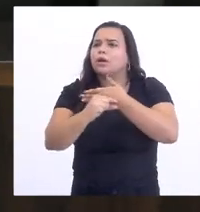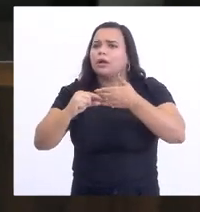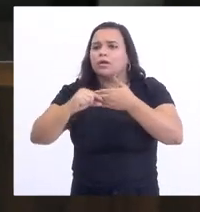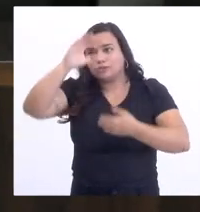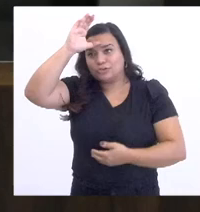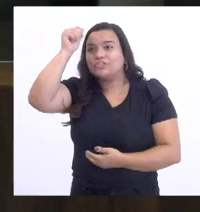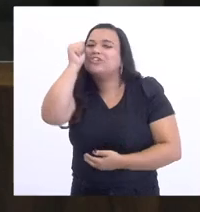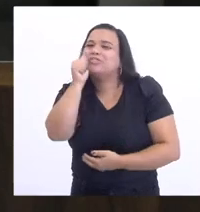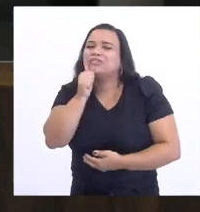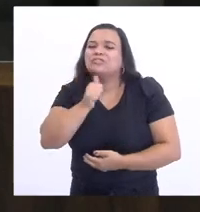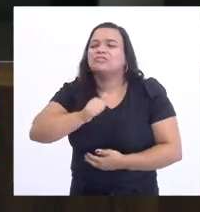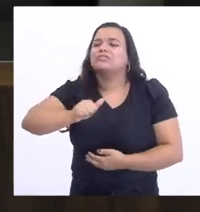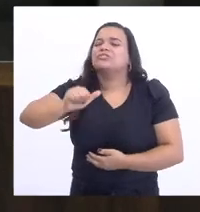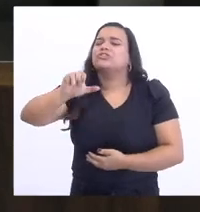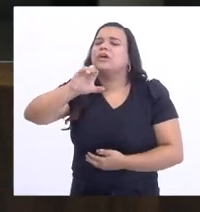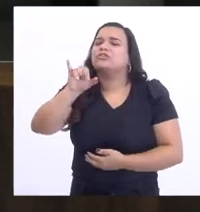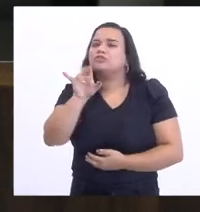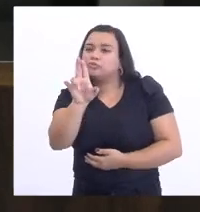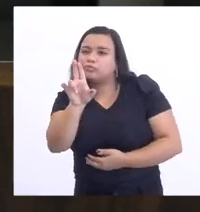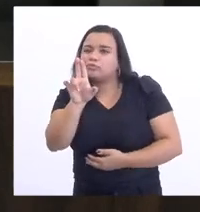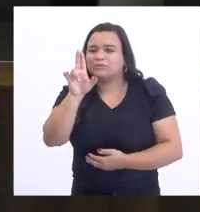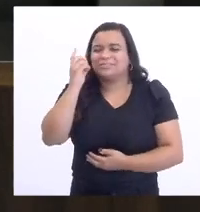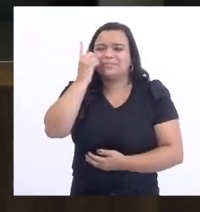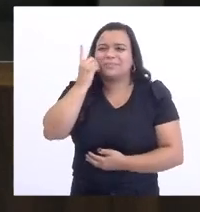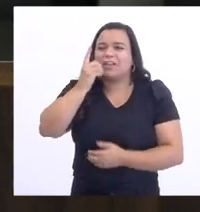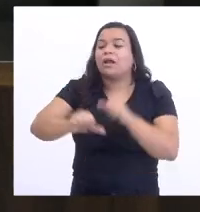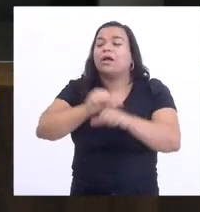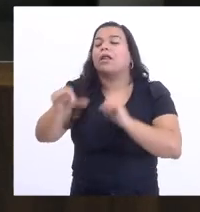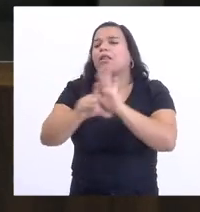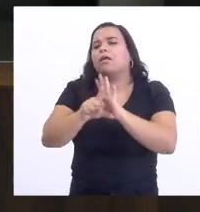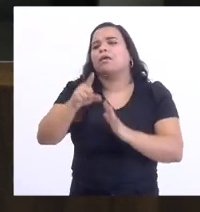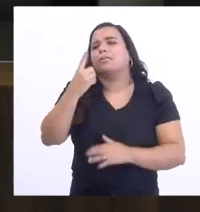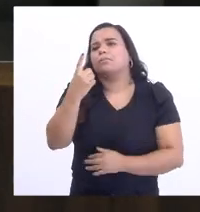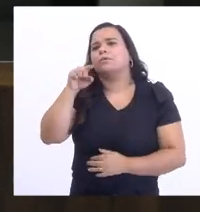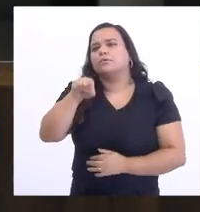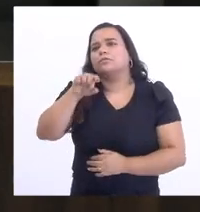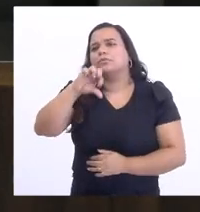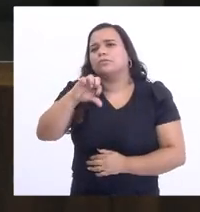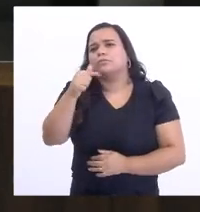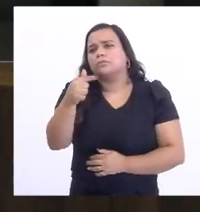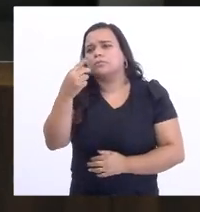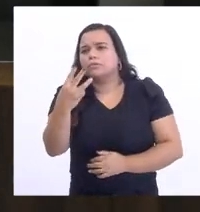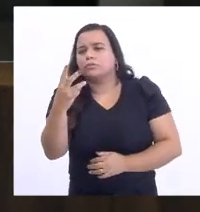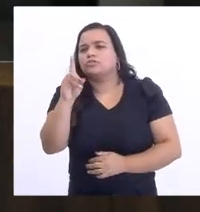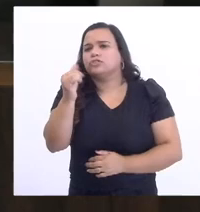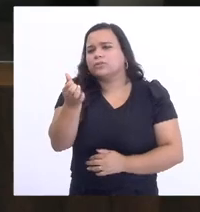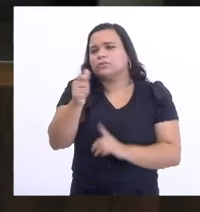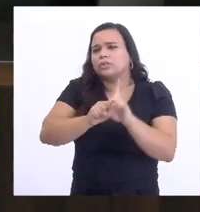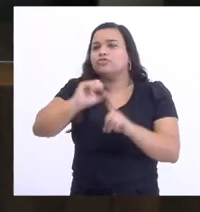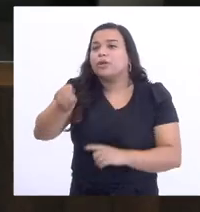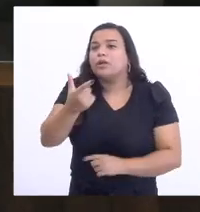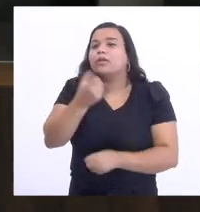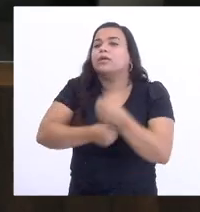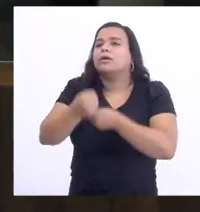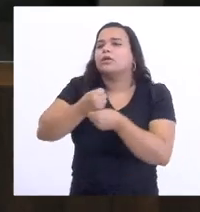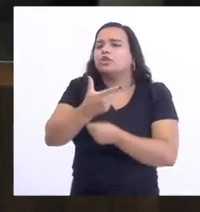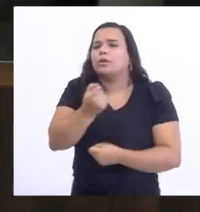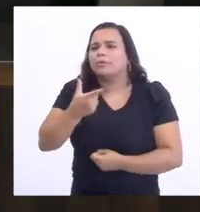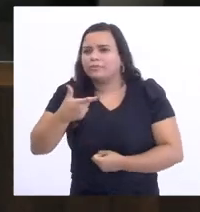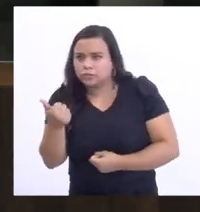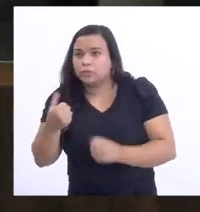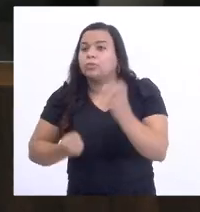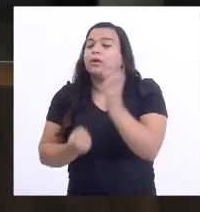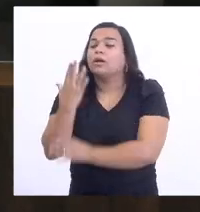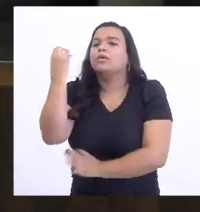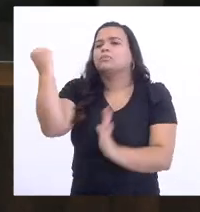Ju, que altera a lei 9.173, de 6 de janeiro de 2021, que cria o selo Empresa Amiga